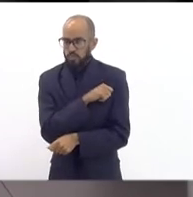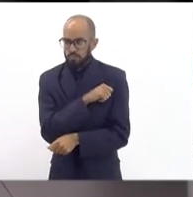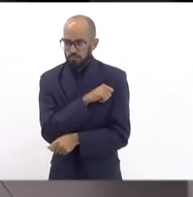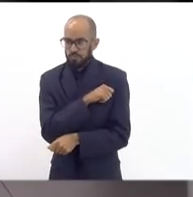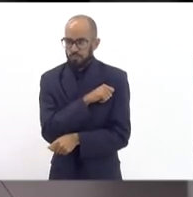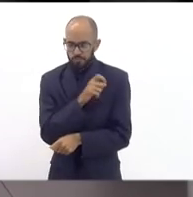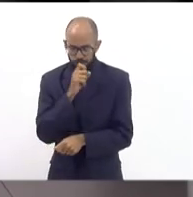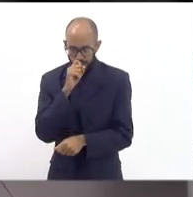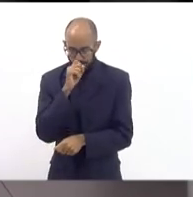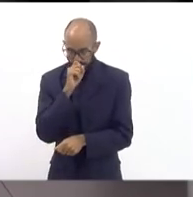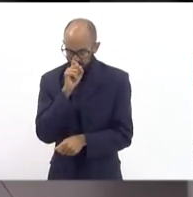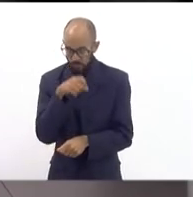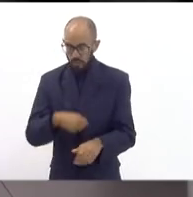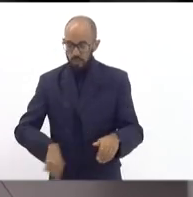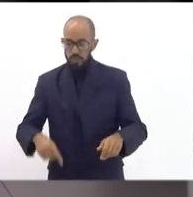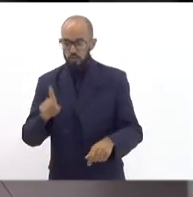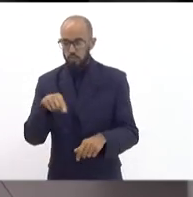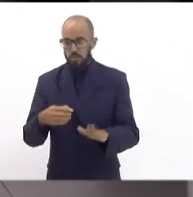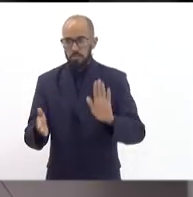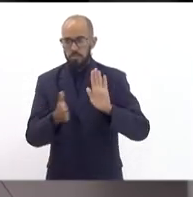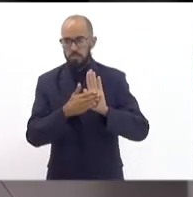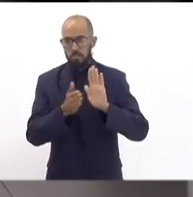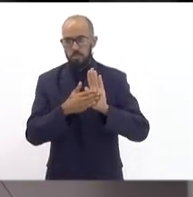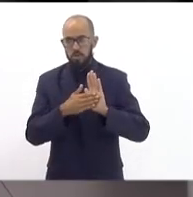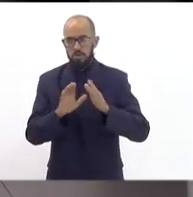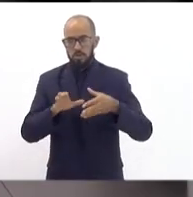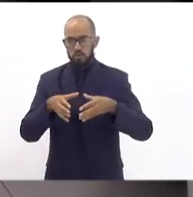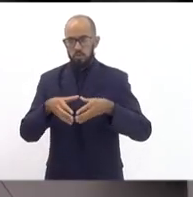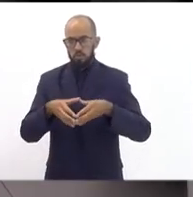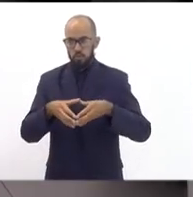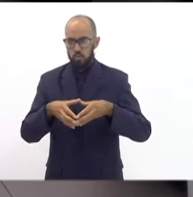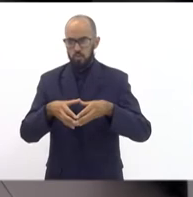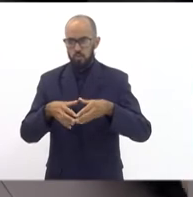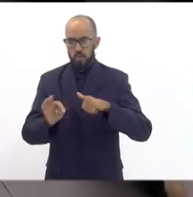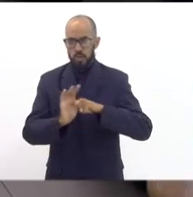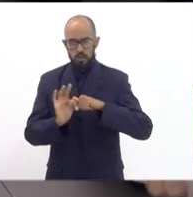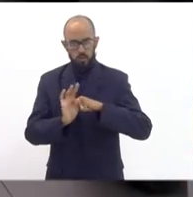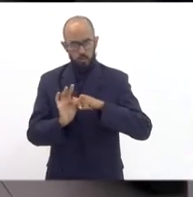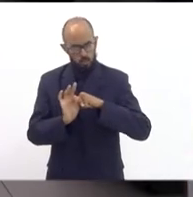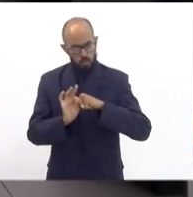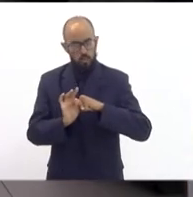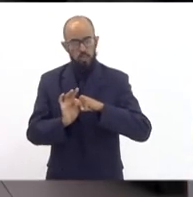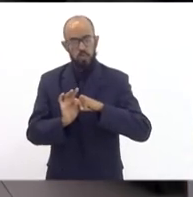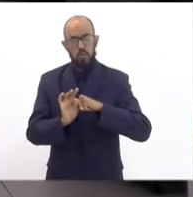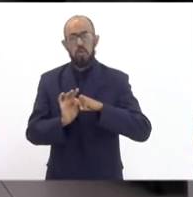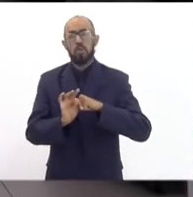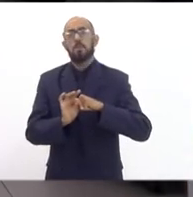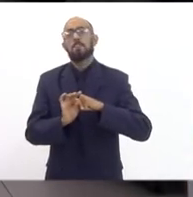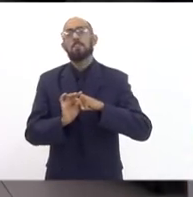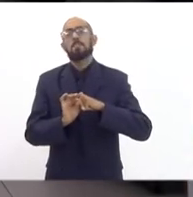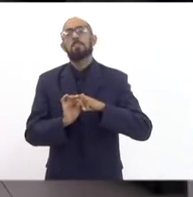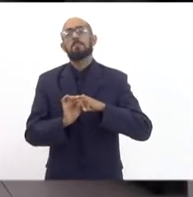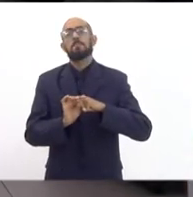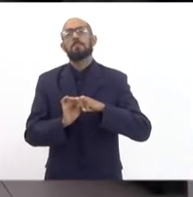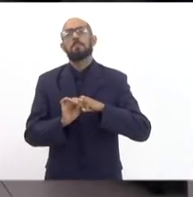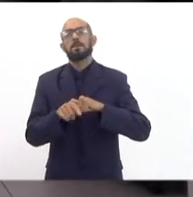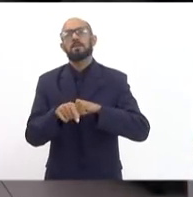fez parte da proposta do corpo técnico. Né? Nesse processo, tem até o número